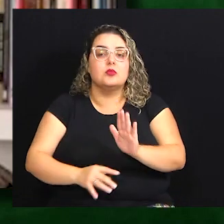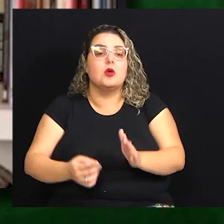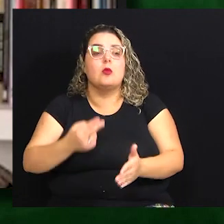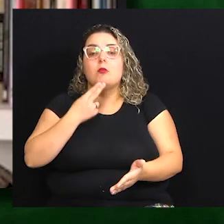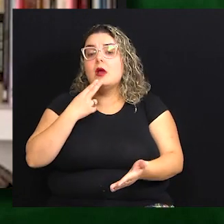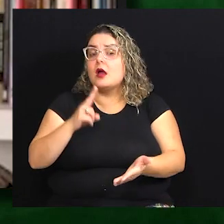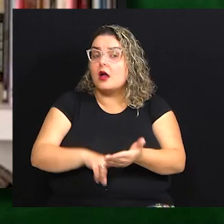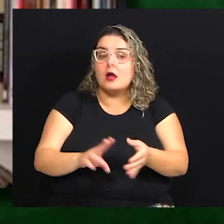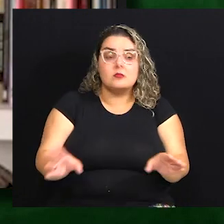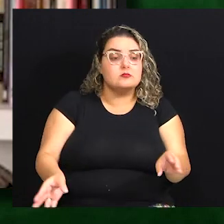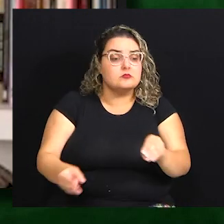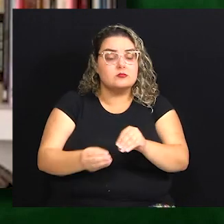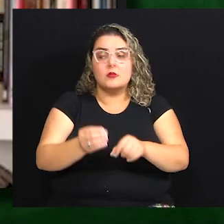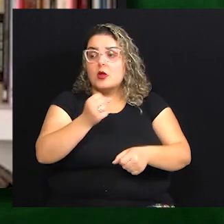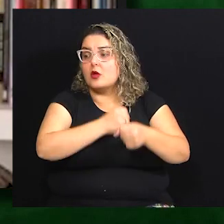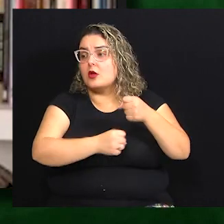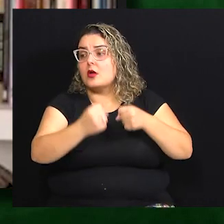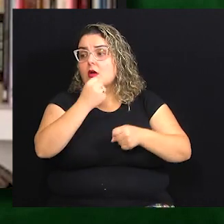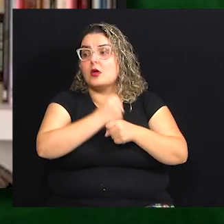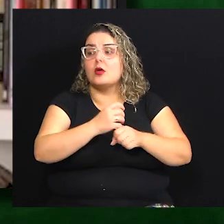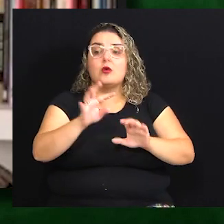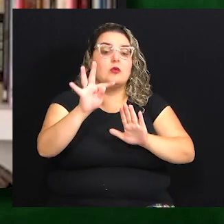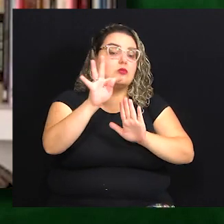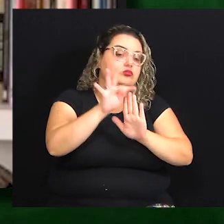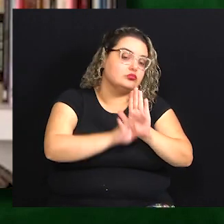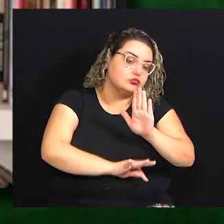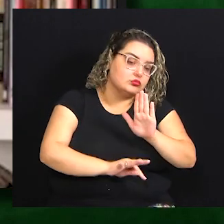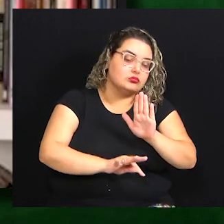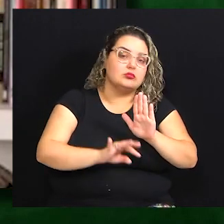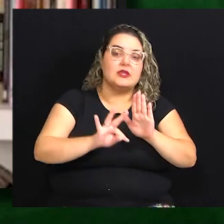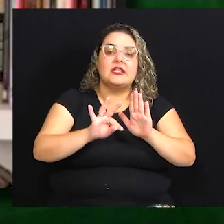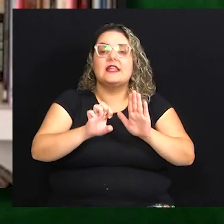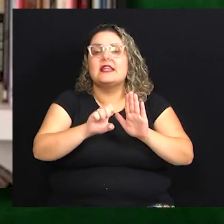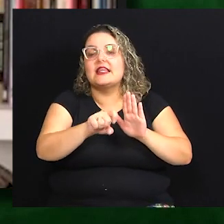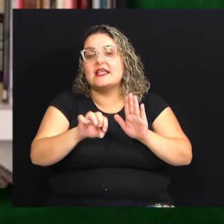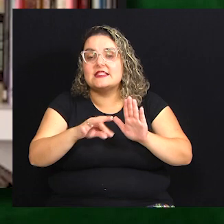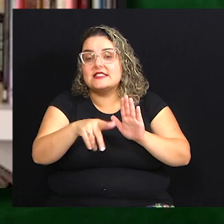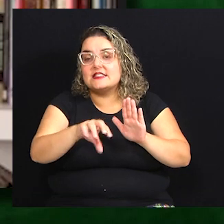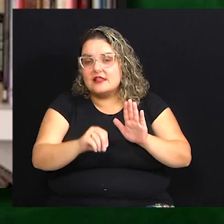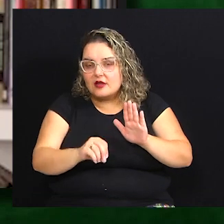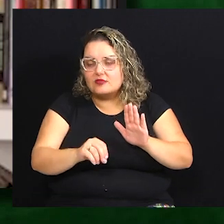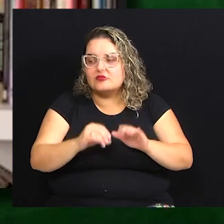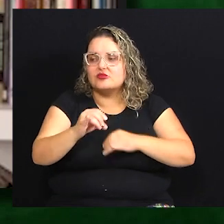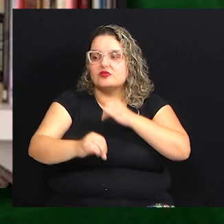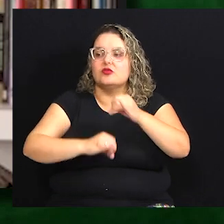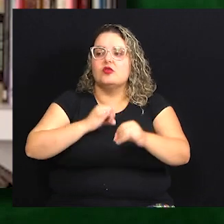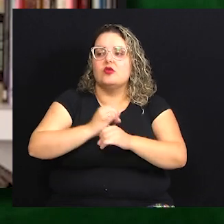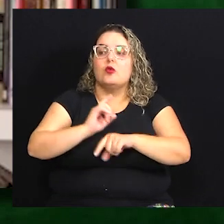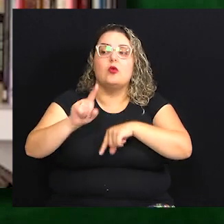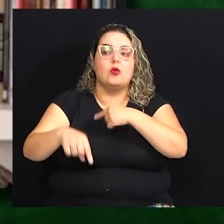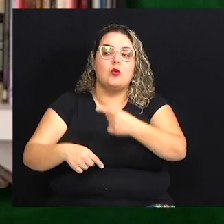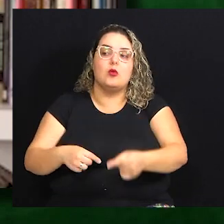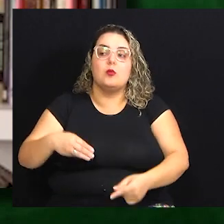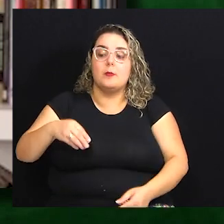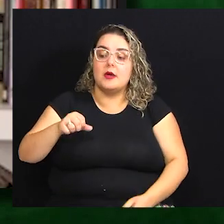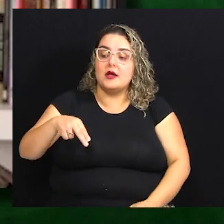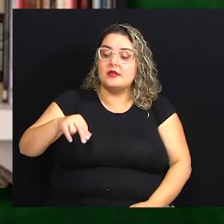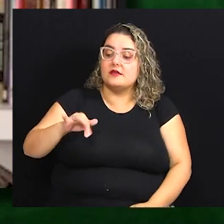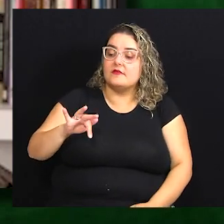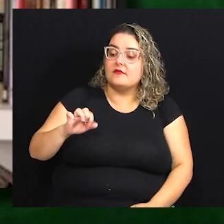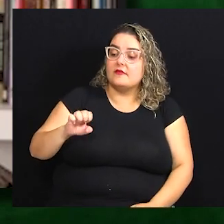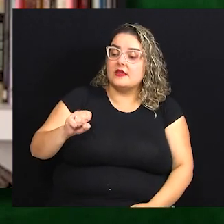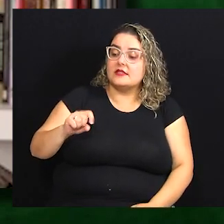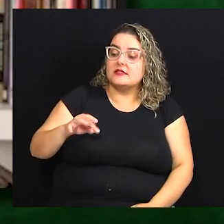um resumo. O ano passado foi um textão de internet. Uma outra proposta foi um manifesto de estudantes contra o corte nas